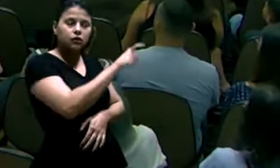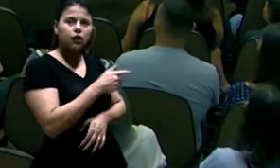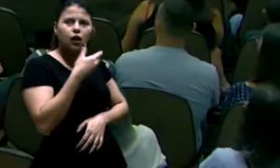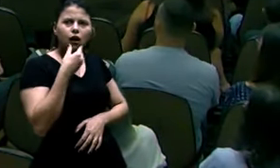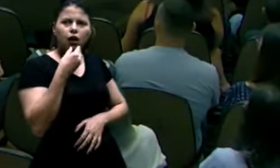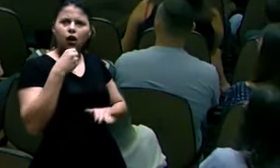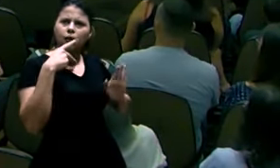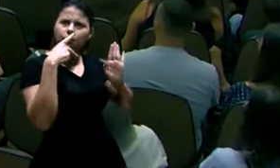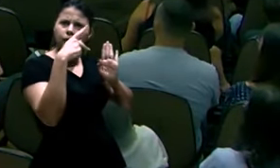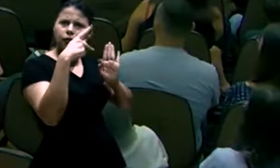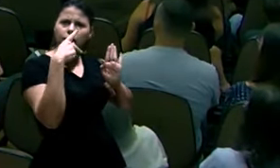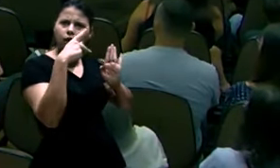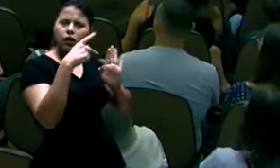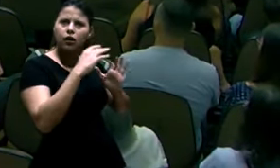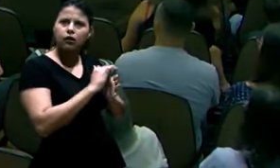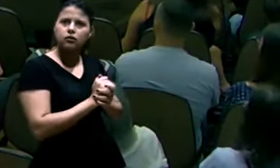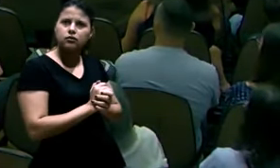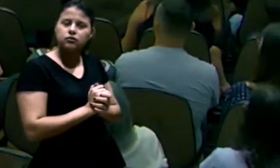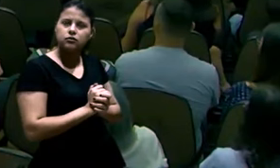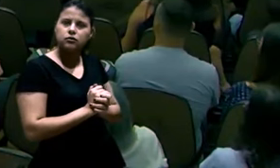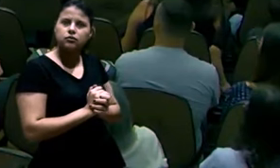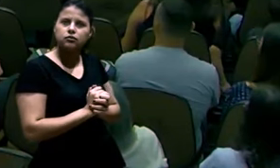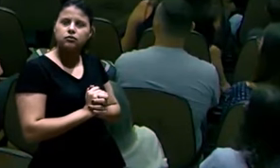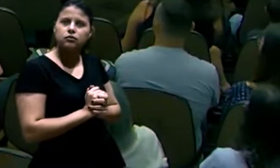Eu deixo você apagar aí no Instagram.